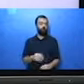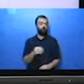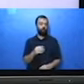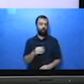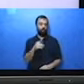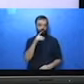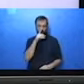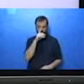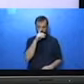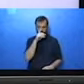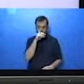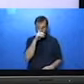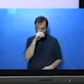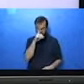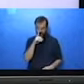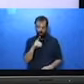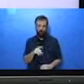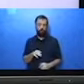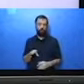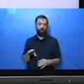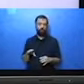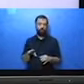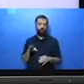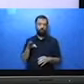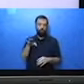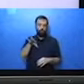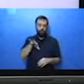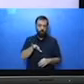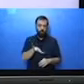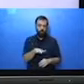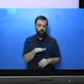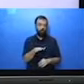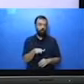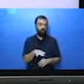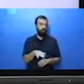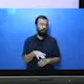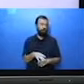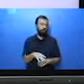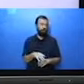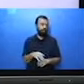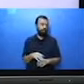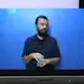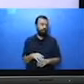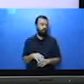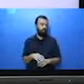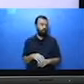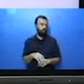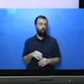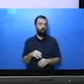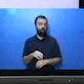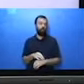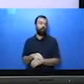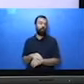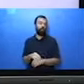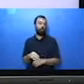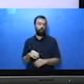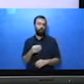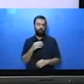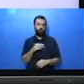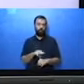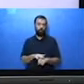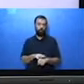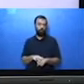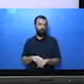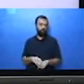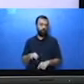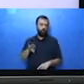o marrom são as depressões e o verde são as nossas planícies. Se a gente observar, o